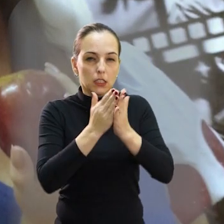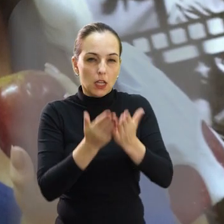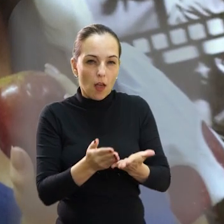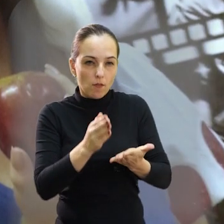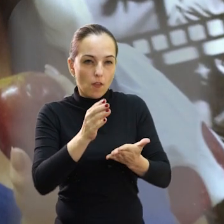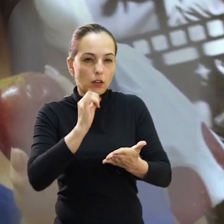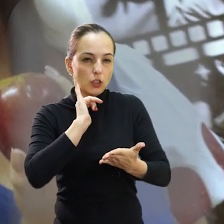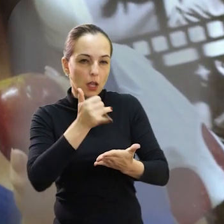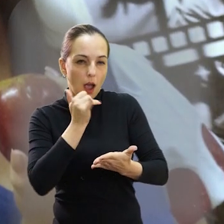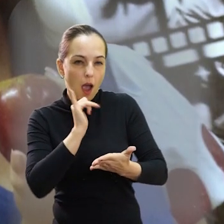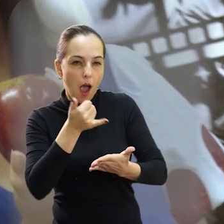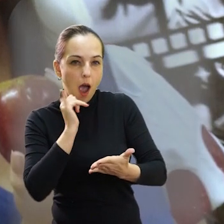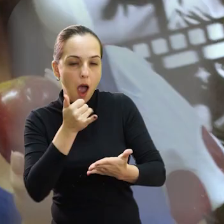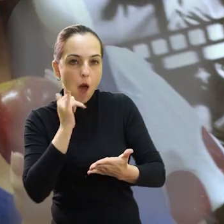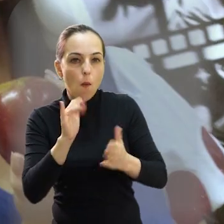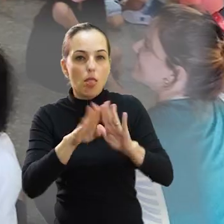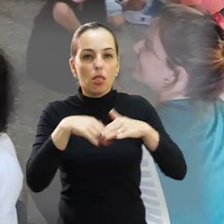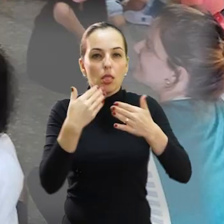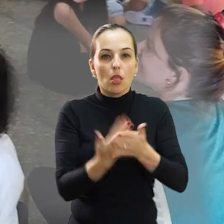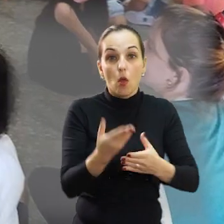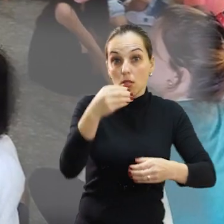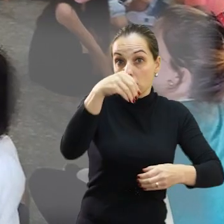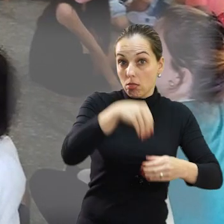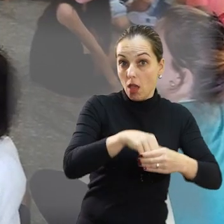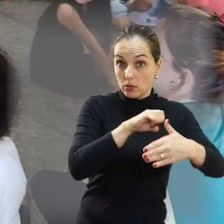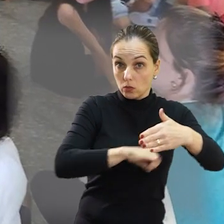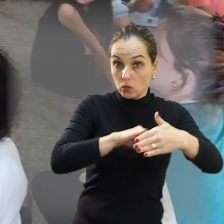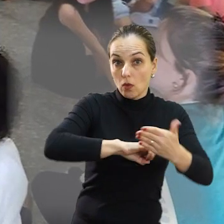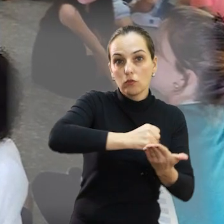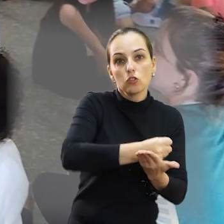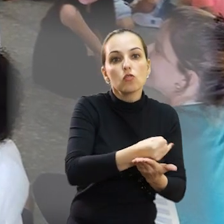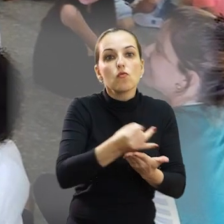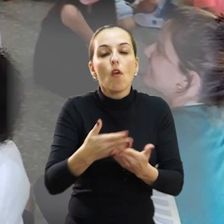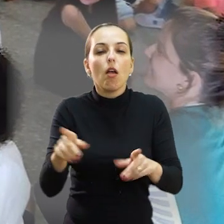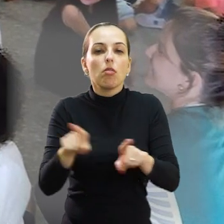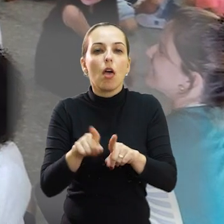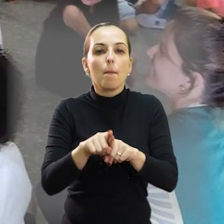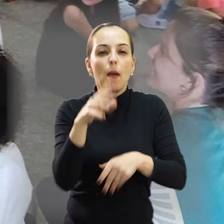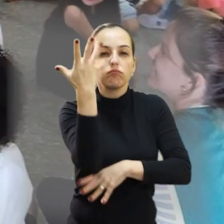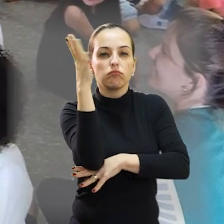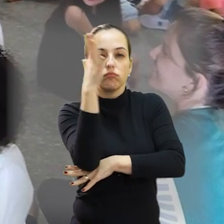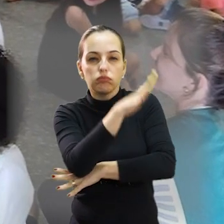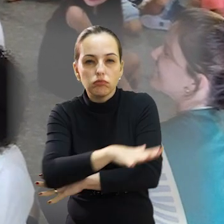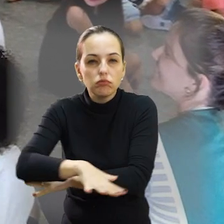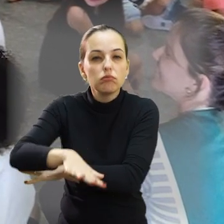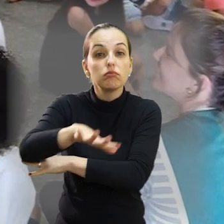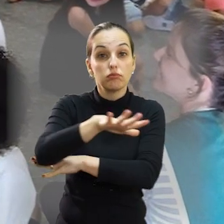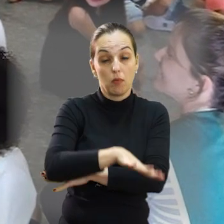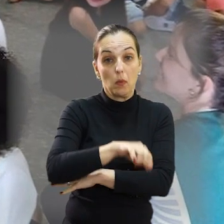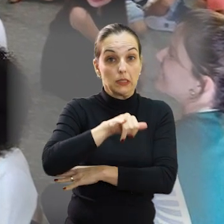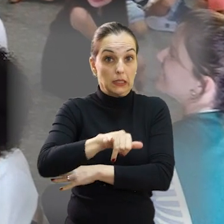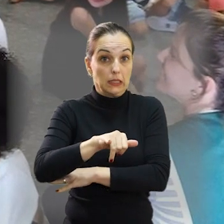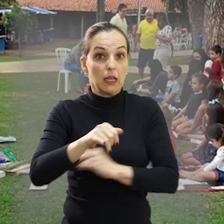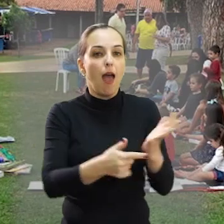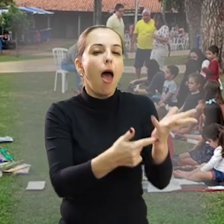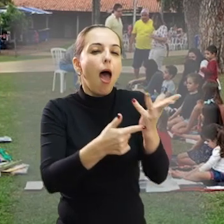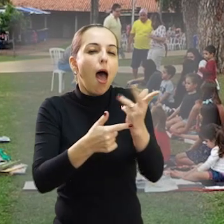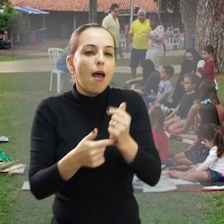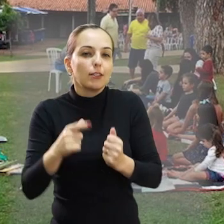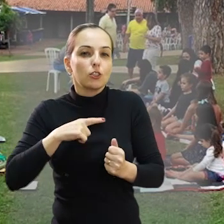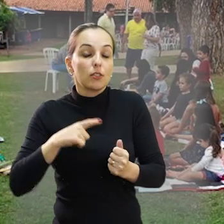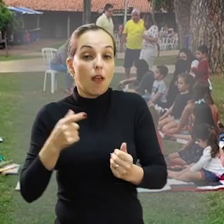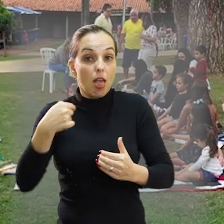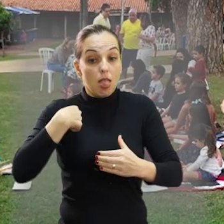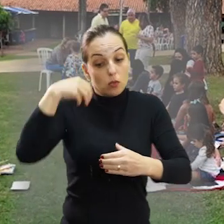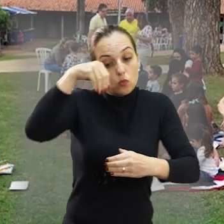contando história, em escolas, instituições, muitas vezes em praças,